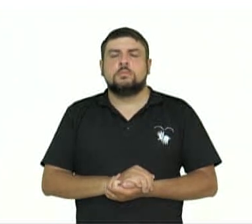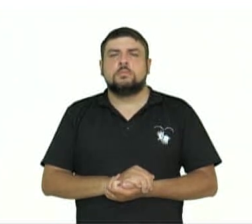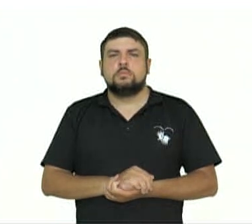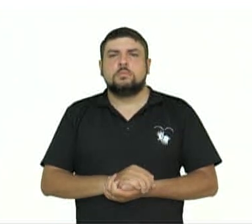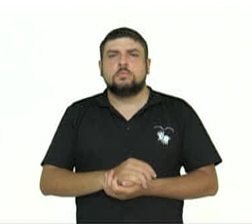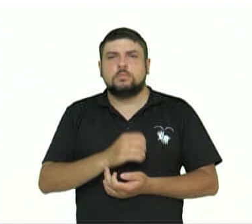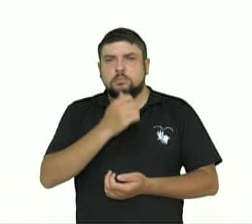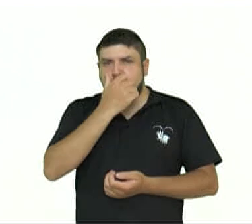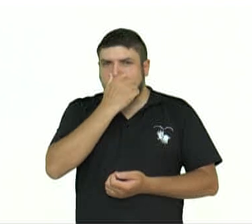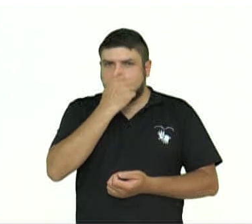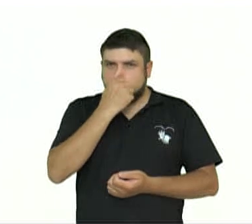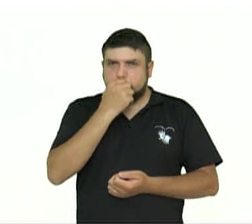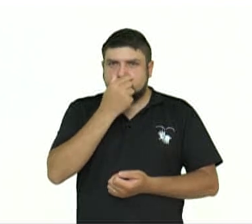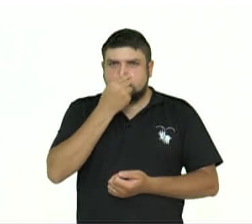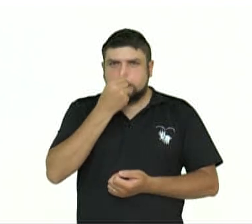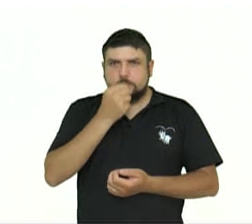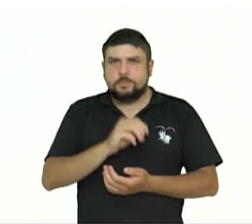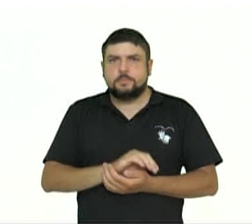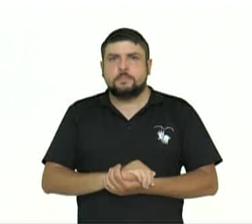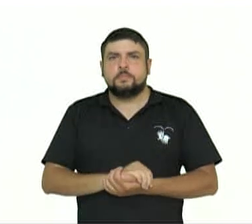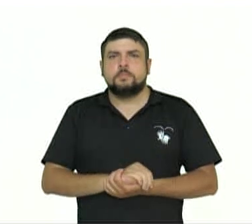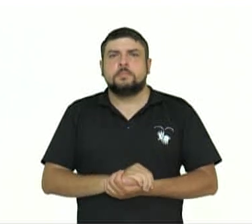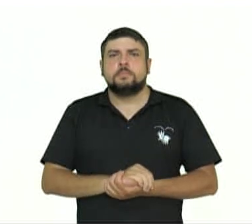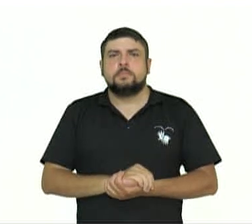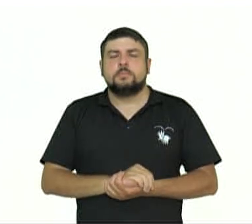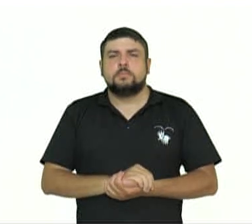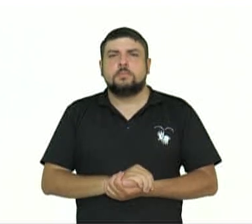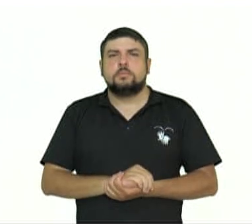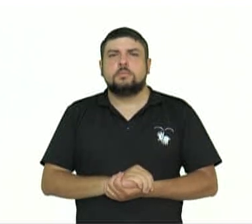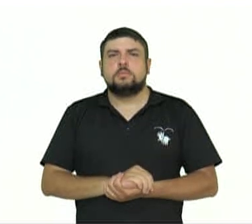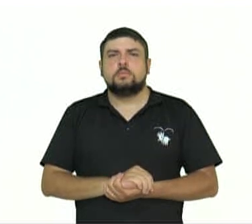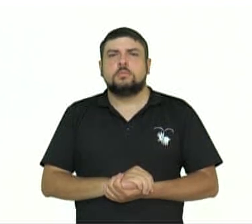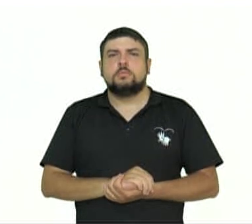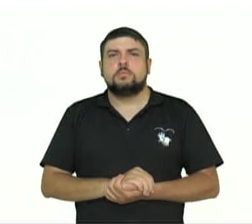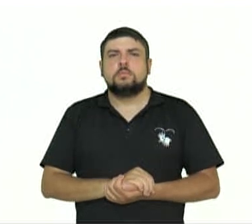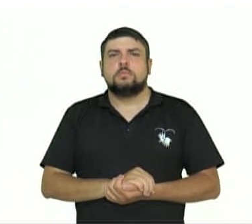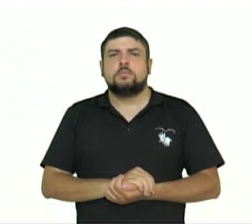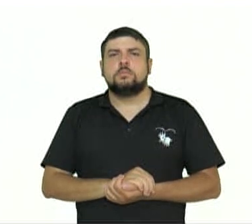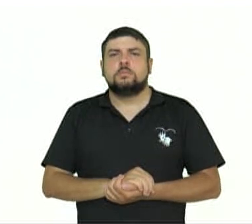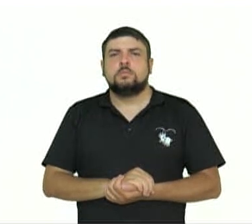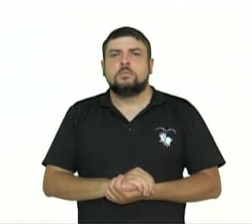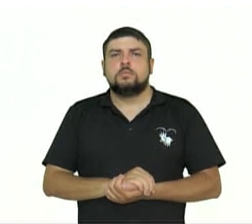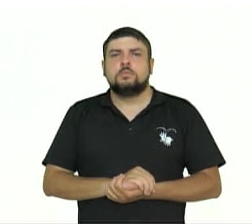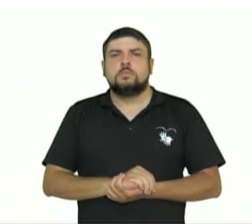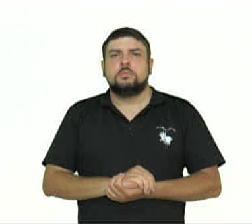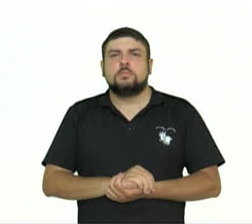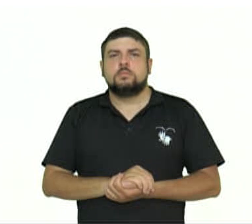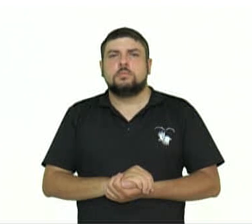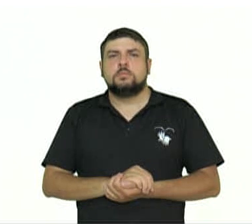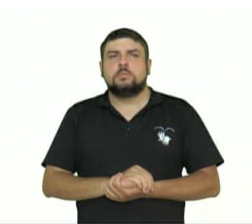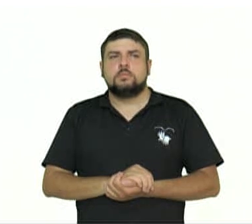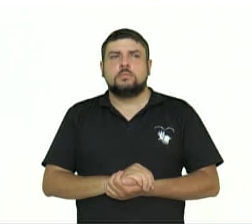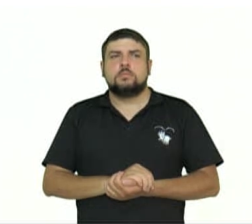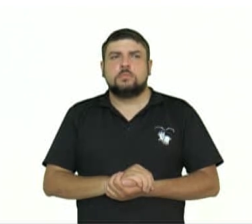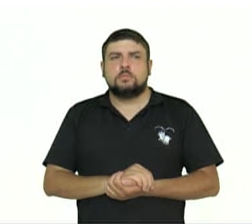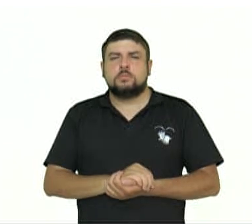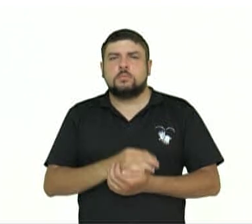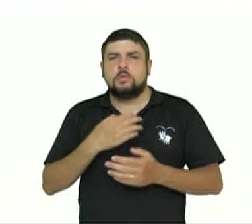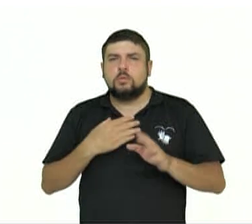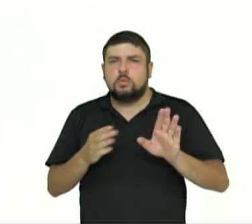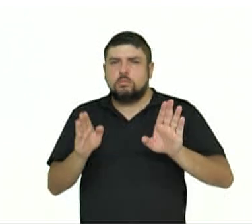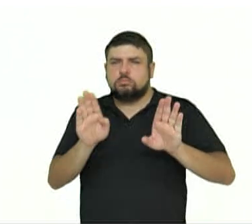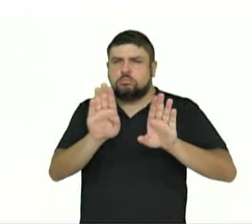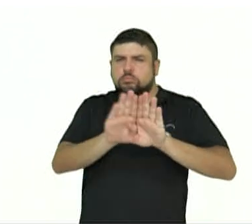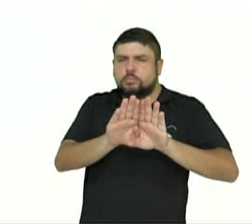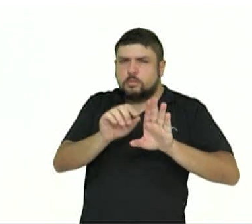frase. Cerraram la vieja puerta de hierro. Né? Fecharam a velha porta de ferro. Qual